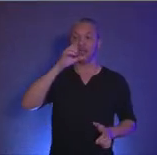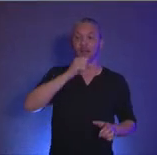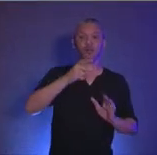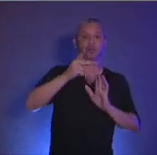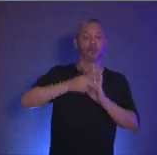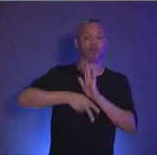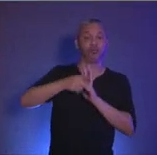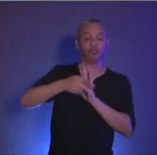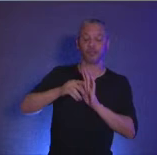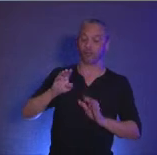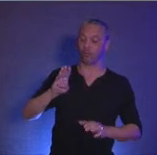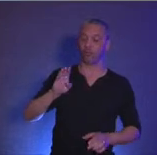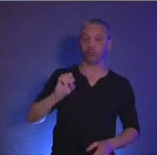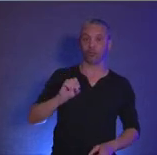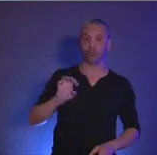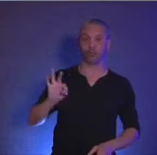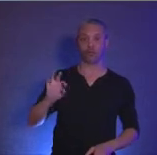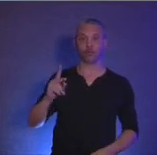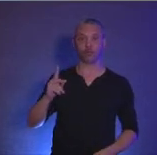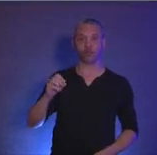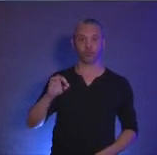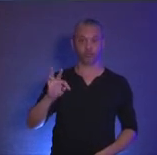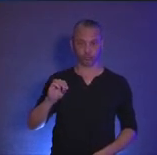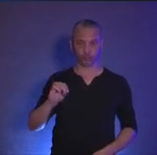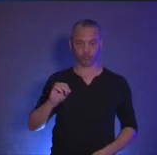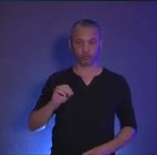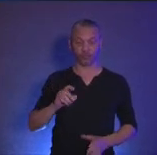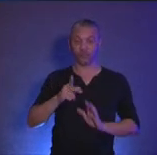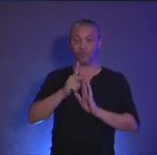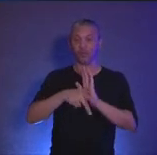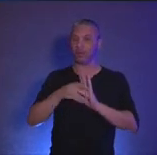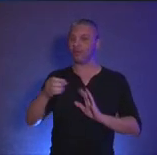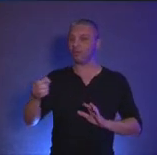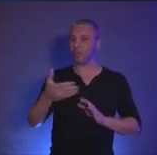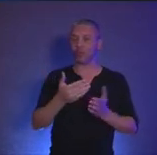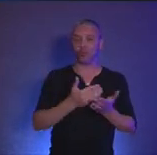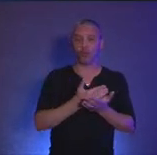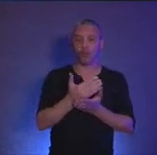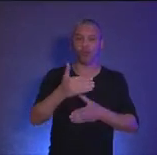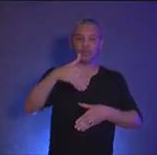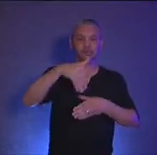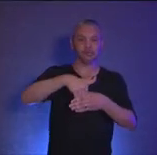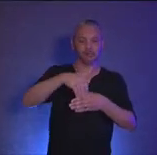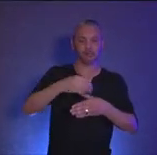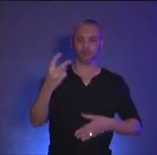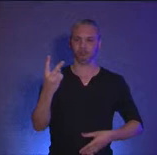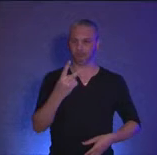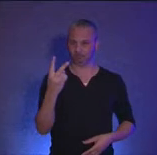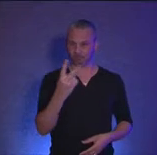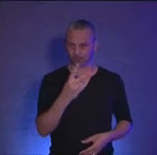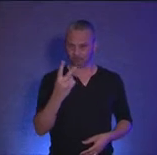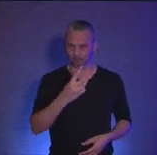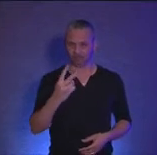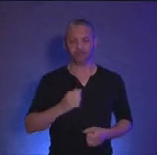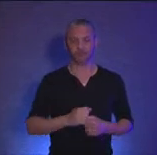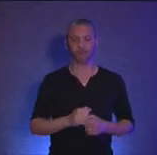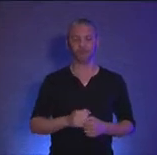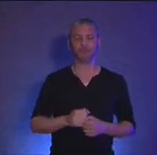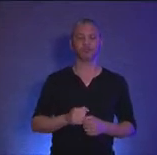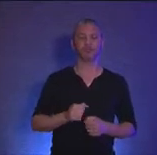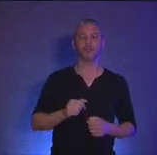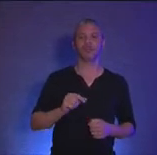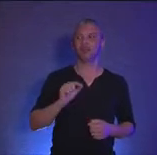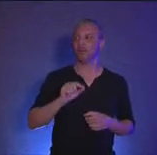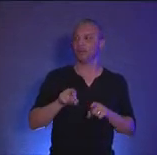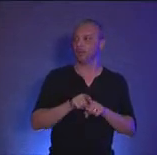projeto, que é o Bot Ponto. É um projeto que surgiu agora, nas eleições, então, um pouco antes desse início aí da cobertura eleitoral,